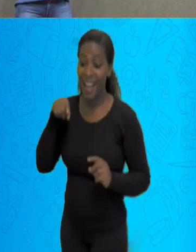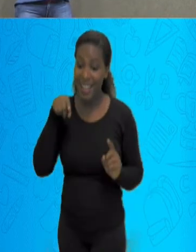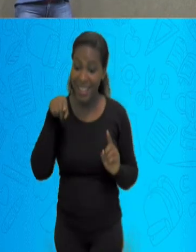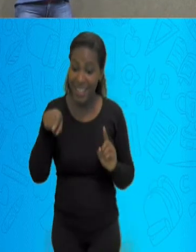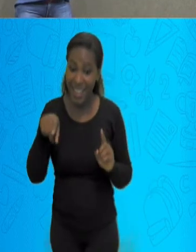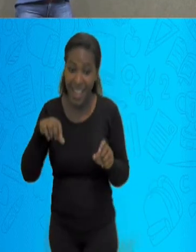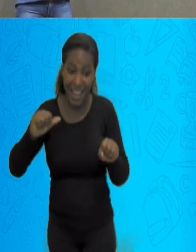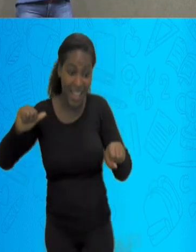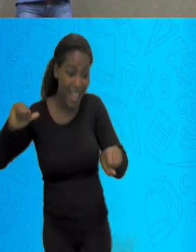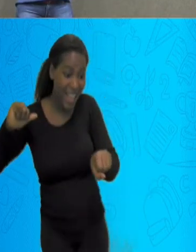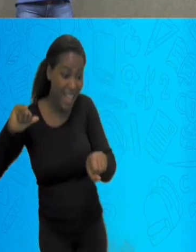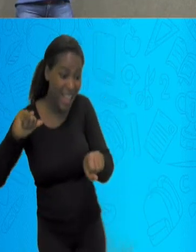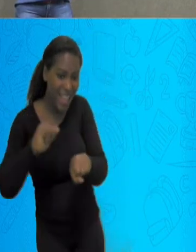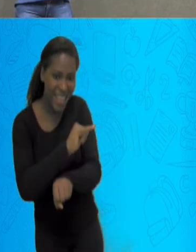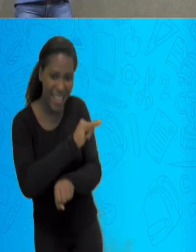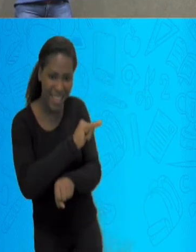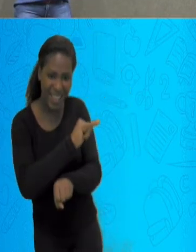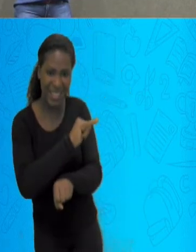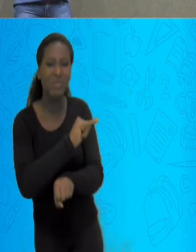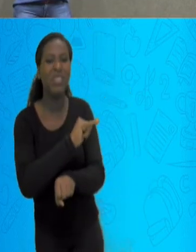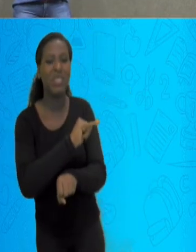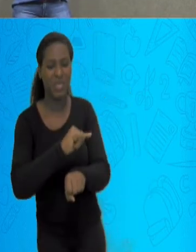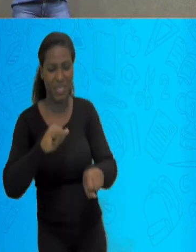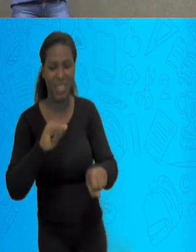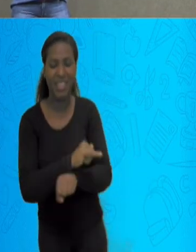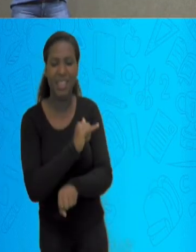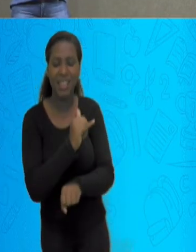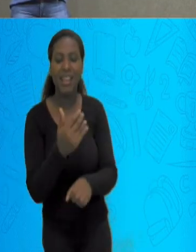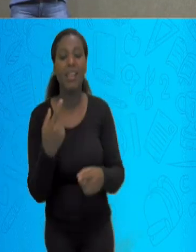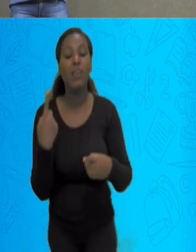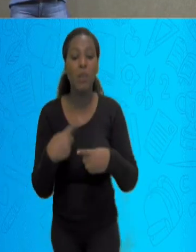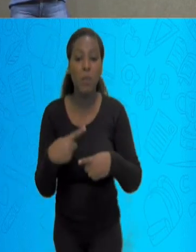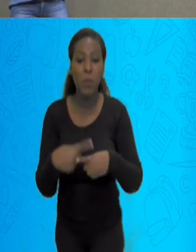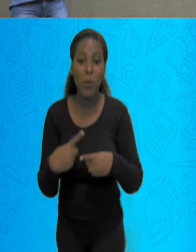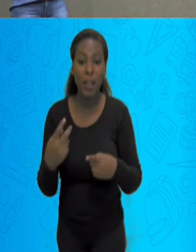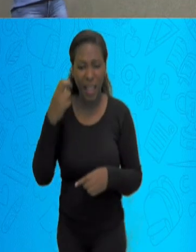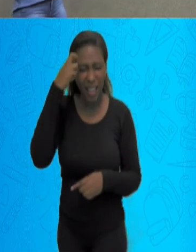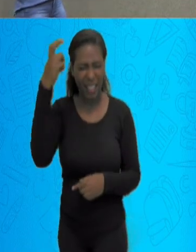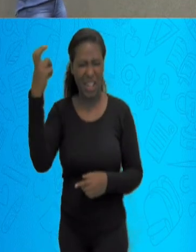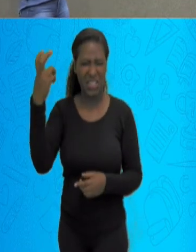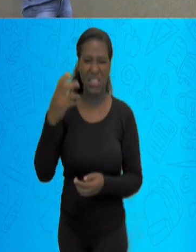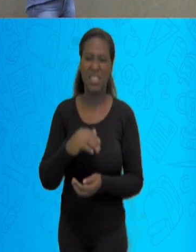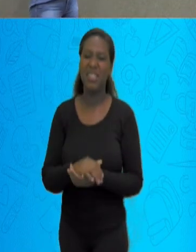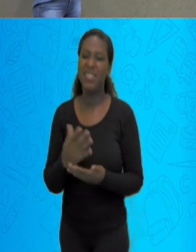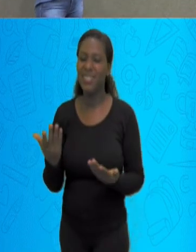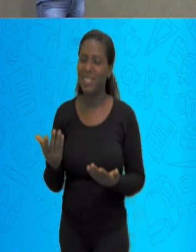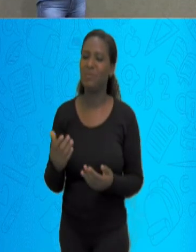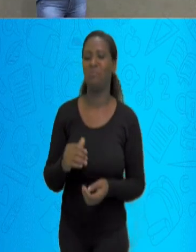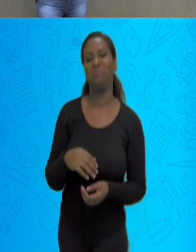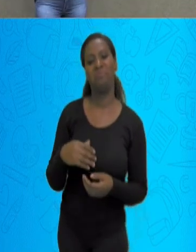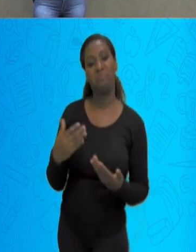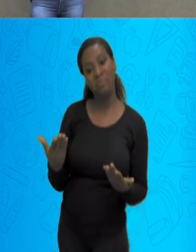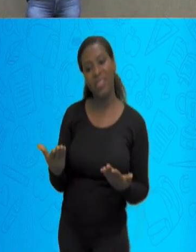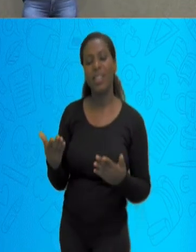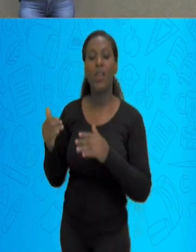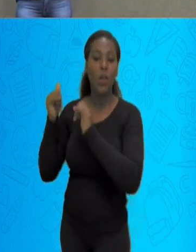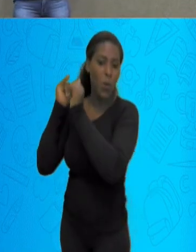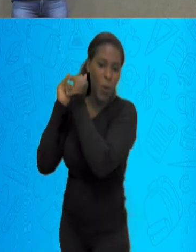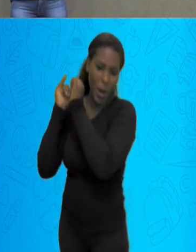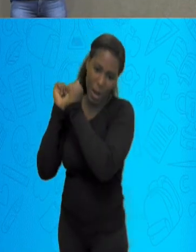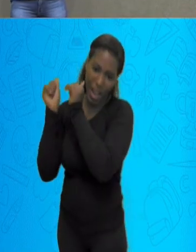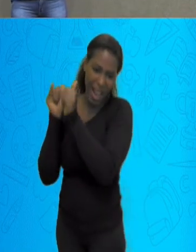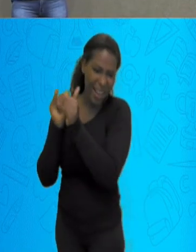procura para o outro, porque os pés estão virados, estão invertidos. Isso é uma lenda. E a gente tem uma lenda